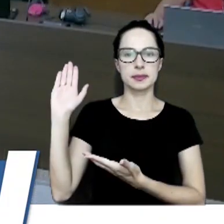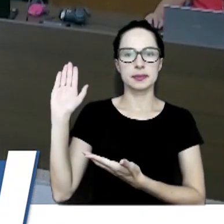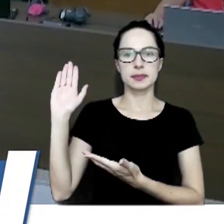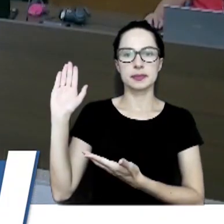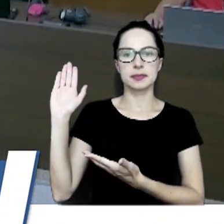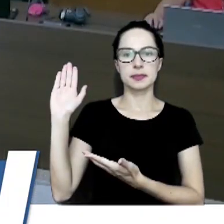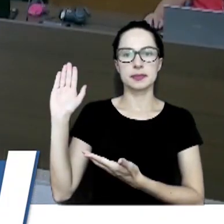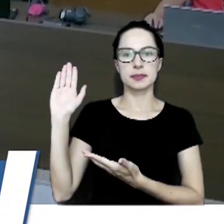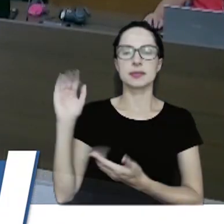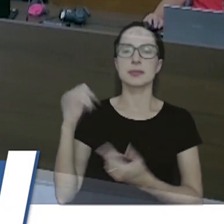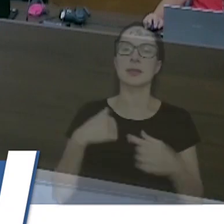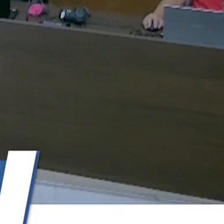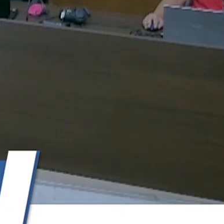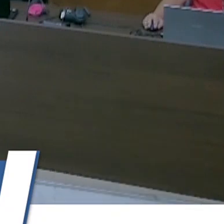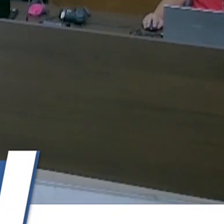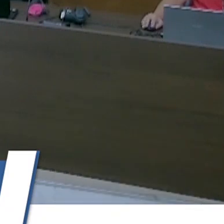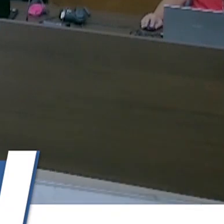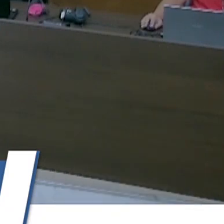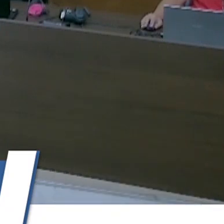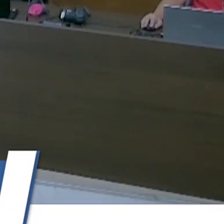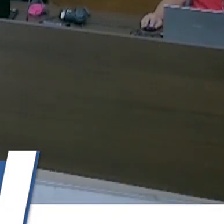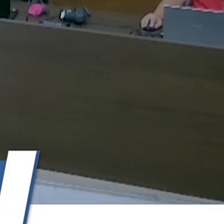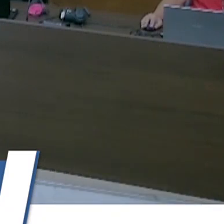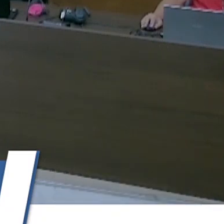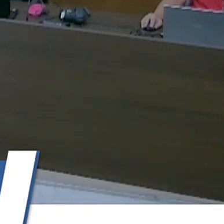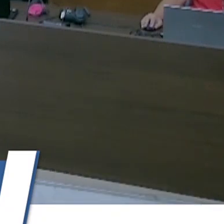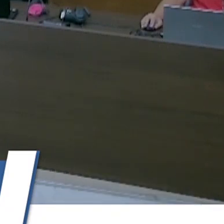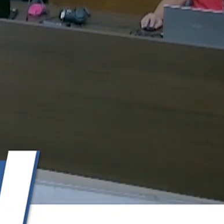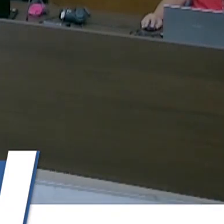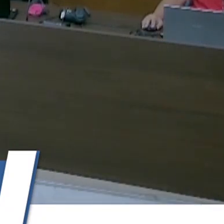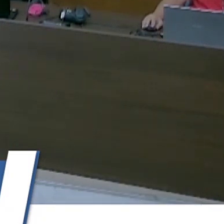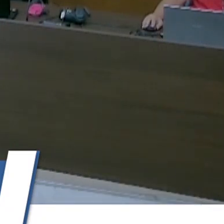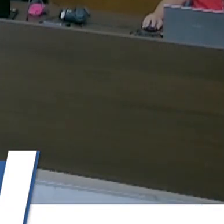foi utilizada pelo Internacional,